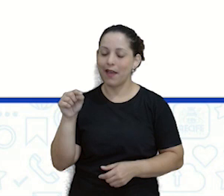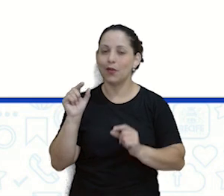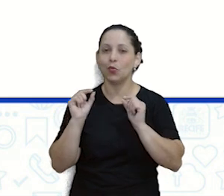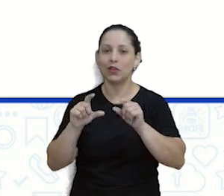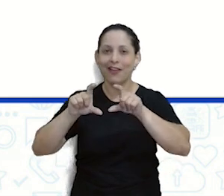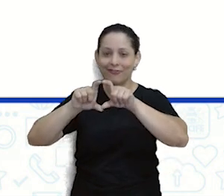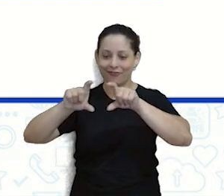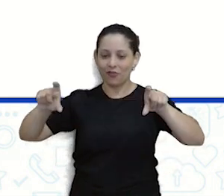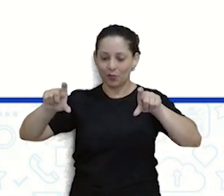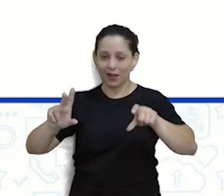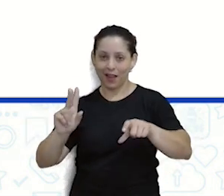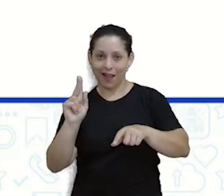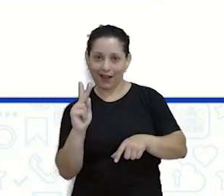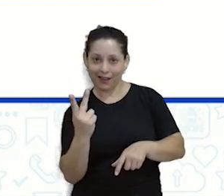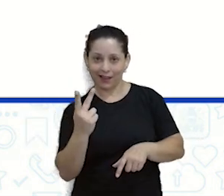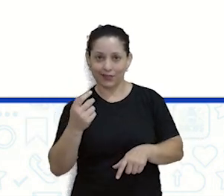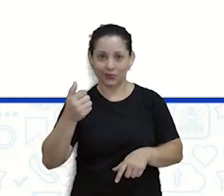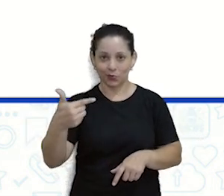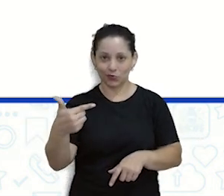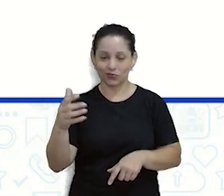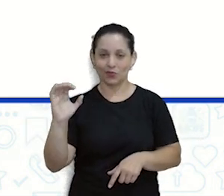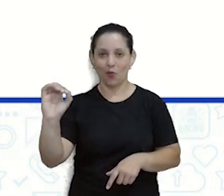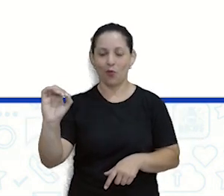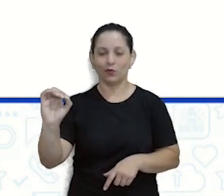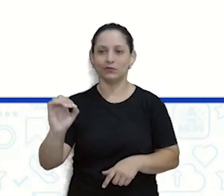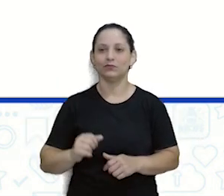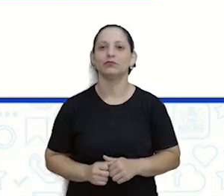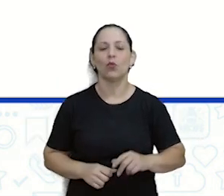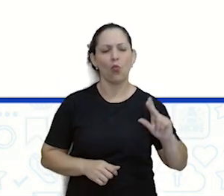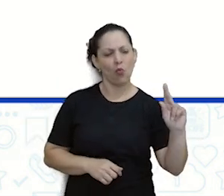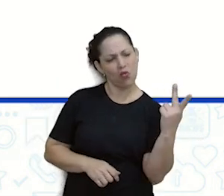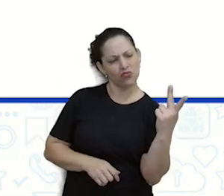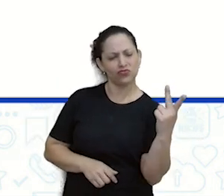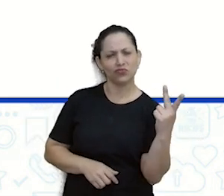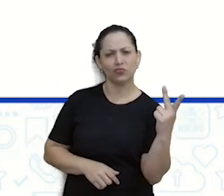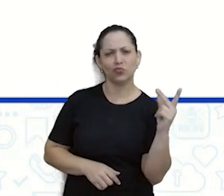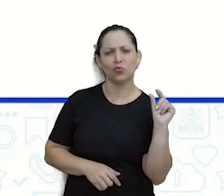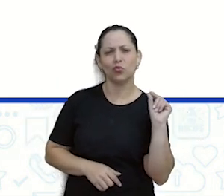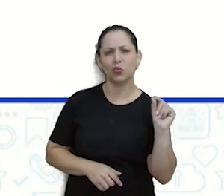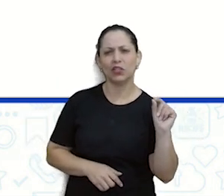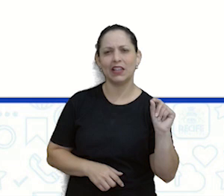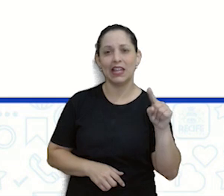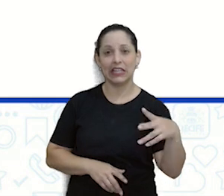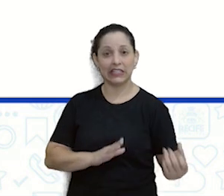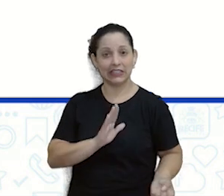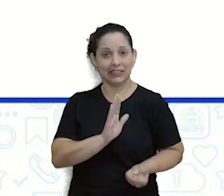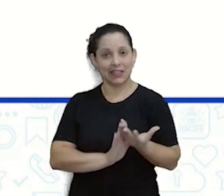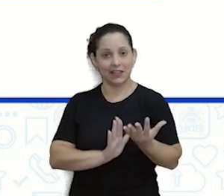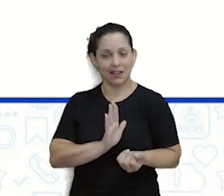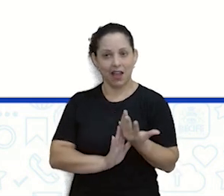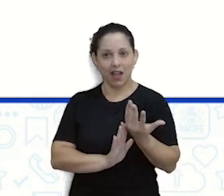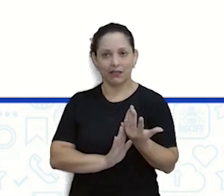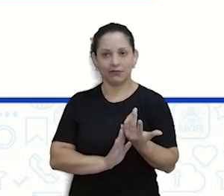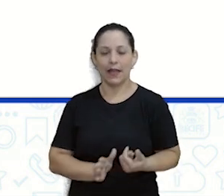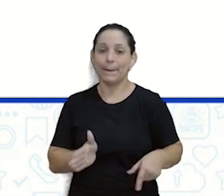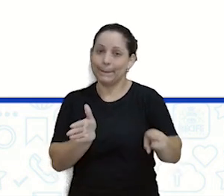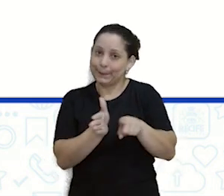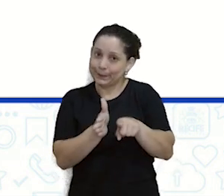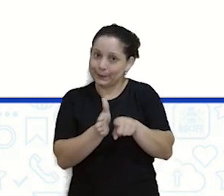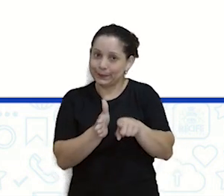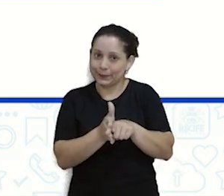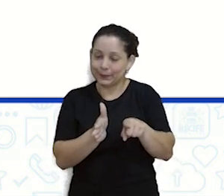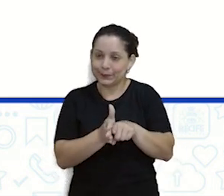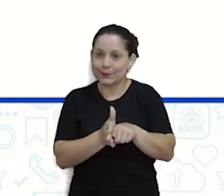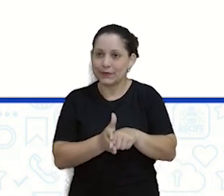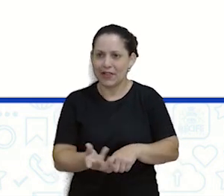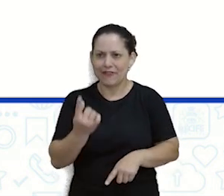é H2O. O oxigênio, ele tende a formar esse ânion aí, né, com carga 2- aí, tá certo? Então, a gente vê